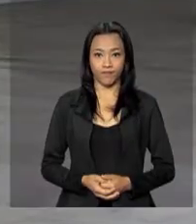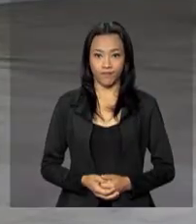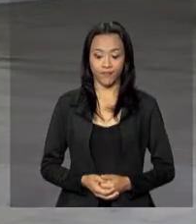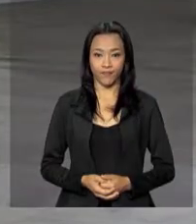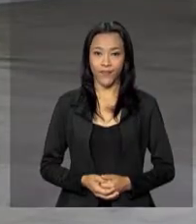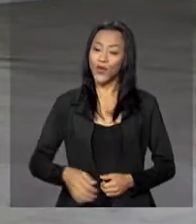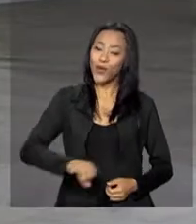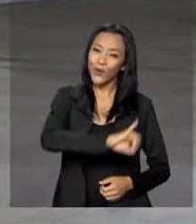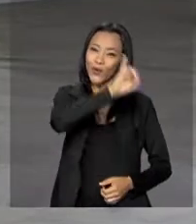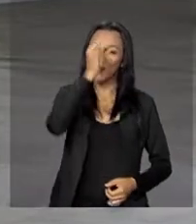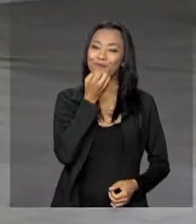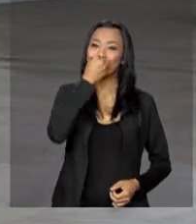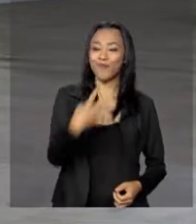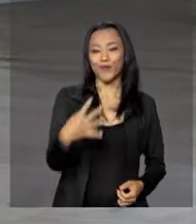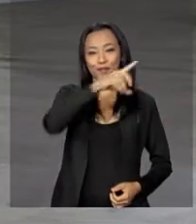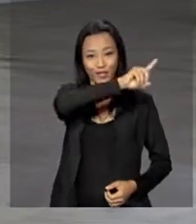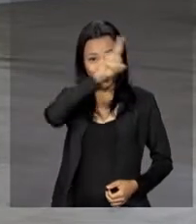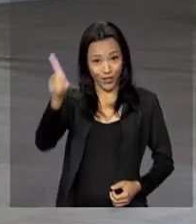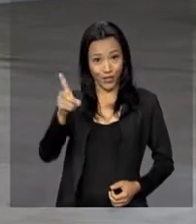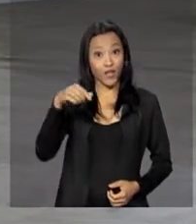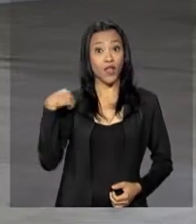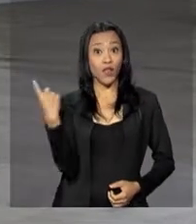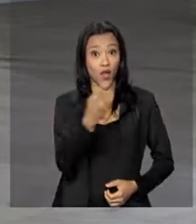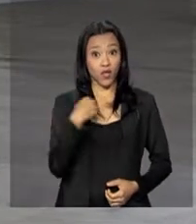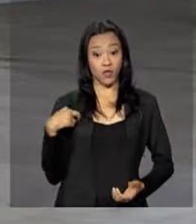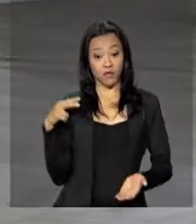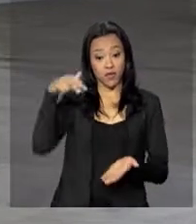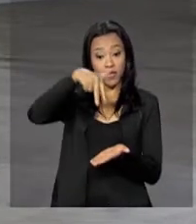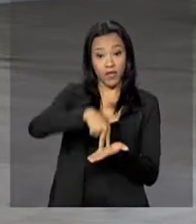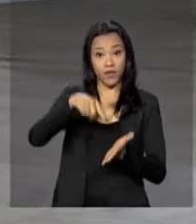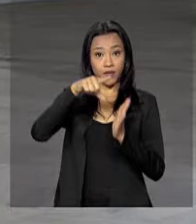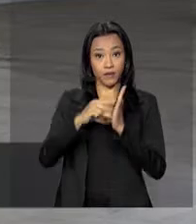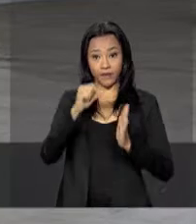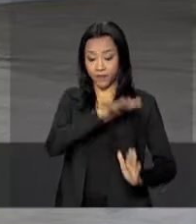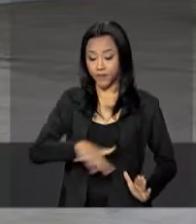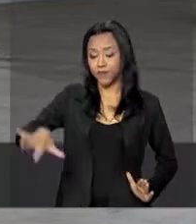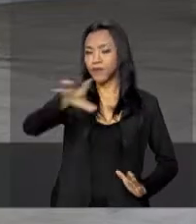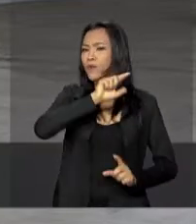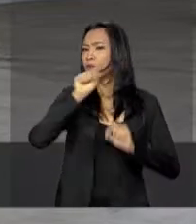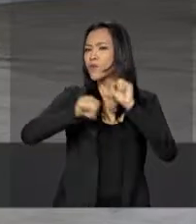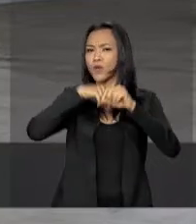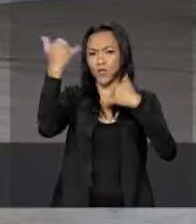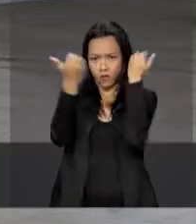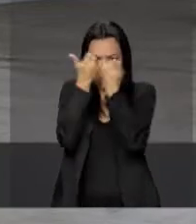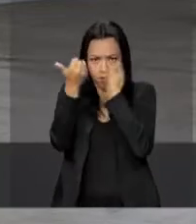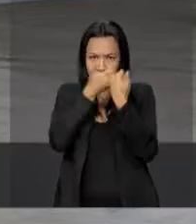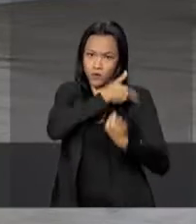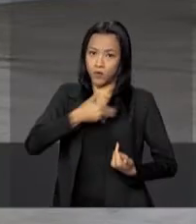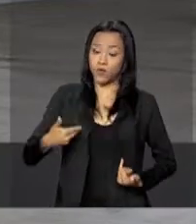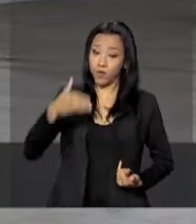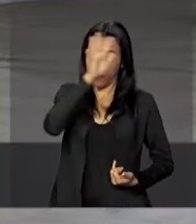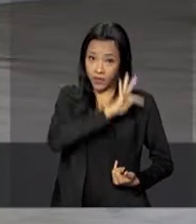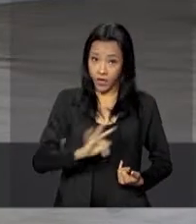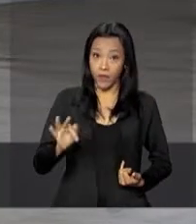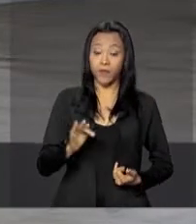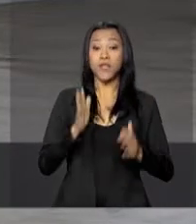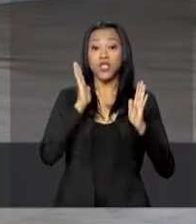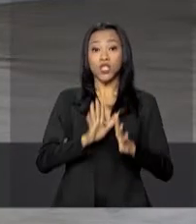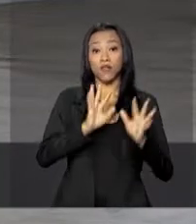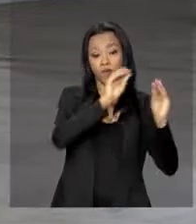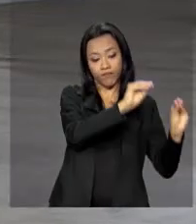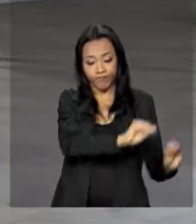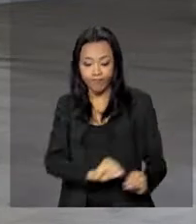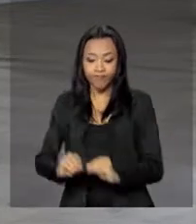olá bom dia falamos ao vivo do palácio do planalto com as informações do governo federal foi prorrogado até o dia